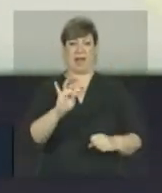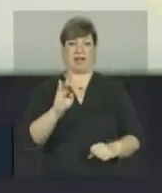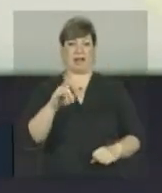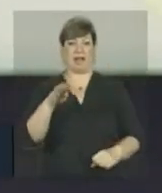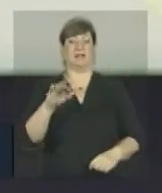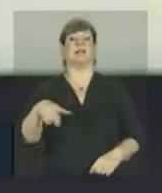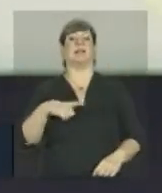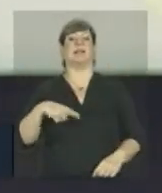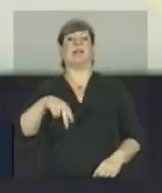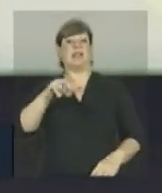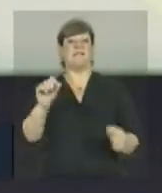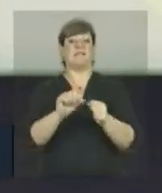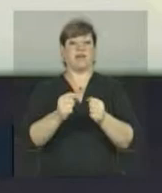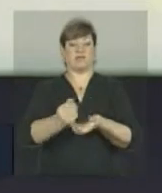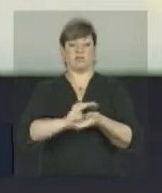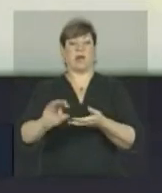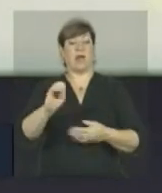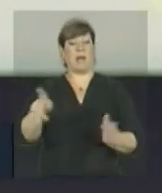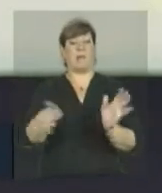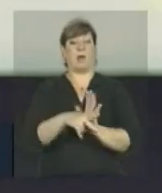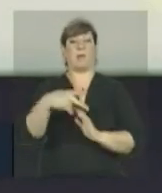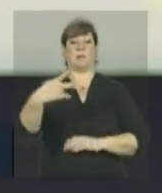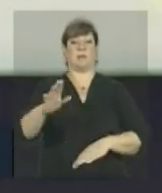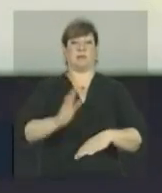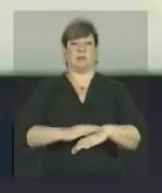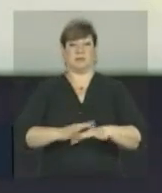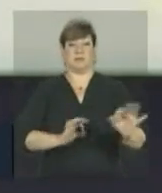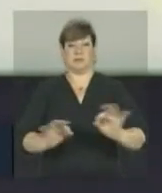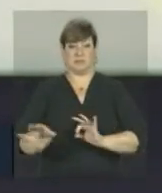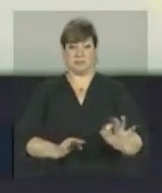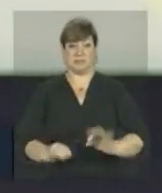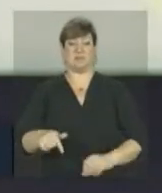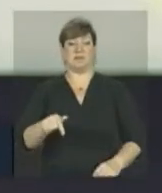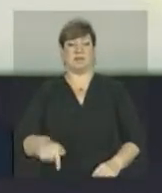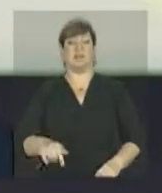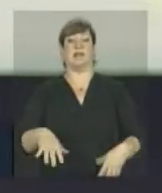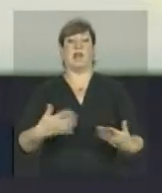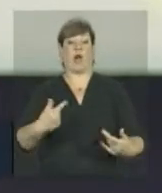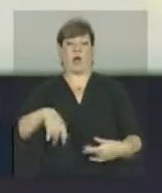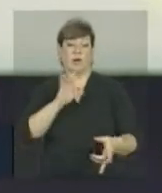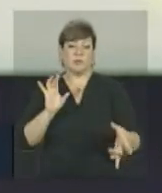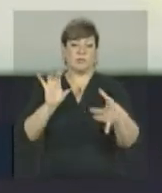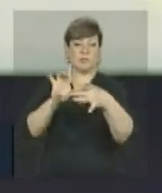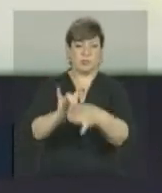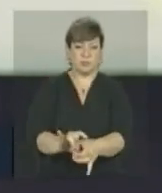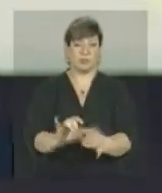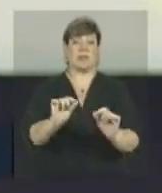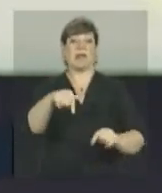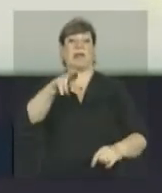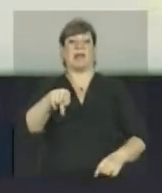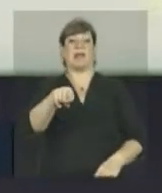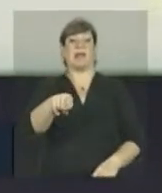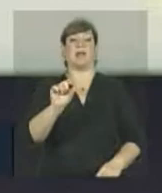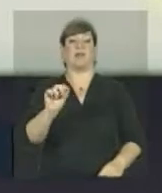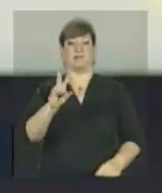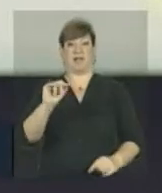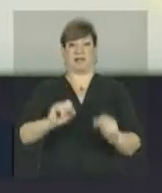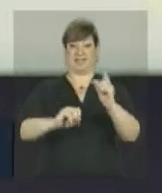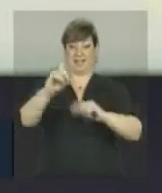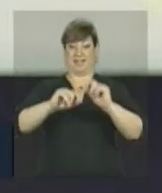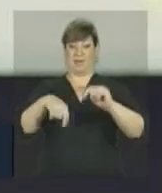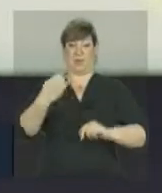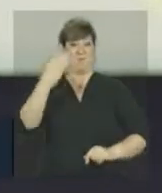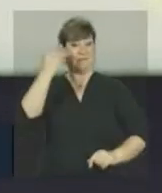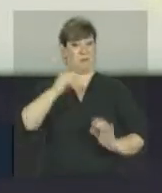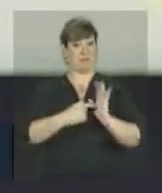intermediário. Quem faz a gestão dos recursos é o próprio atleta. Então, para nós, essa proximidade com quem no final vai ser a estrela do